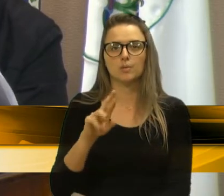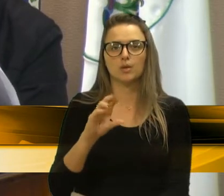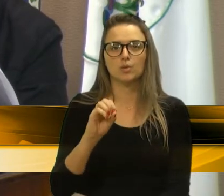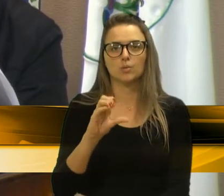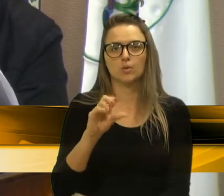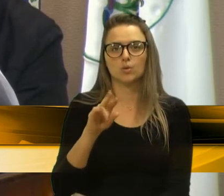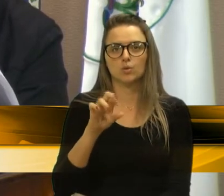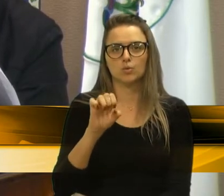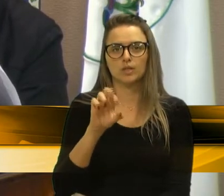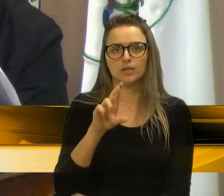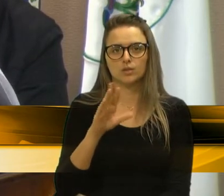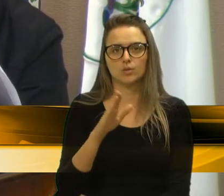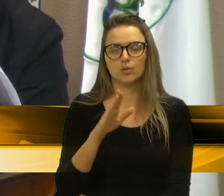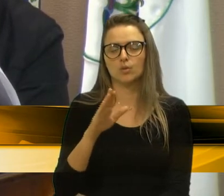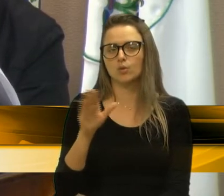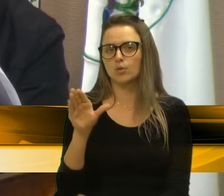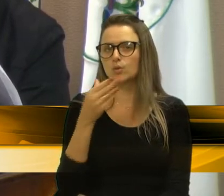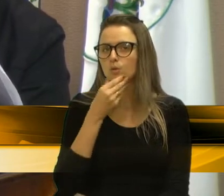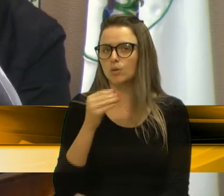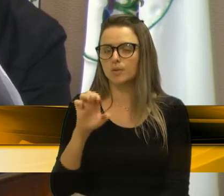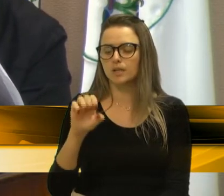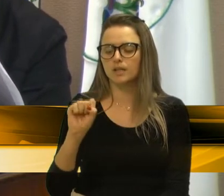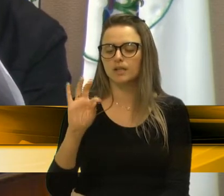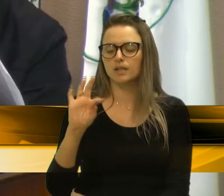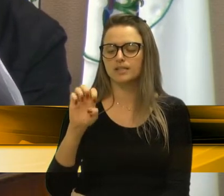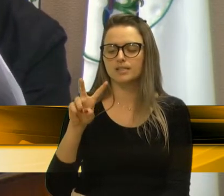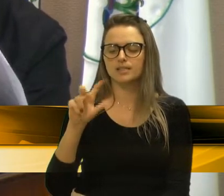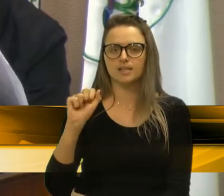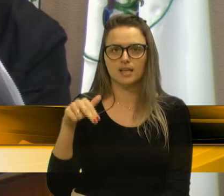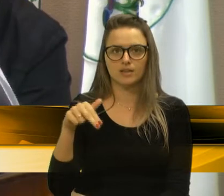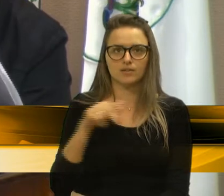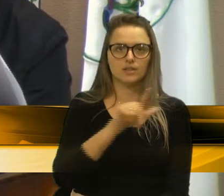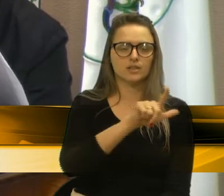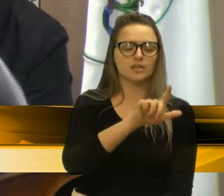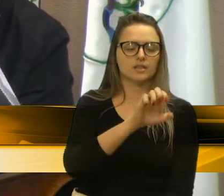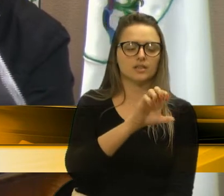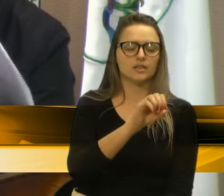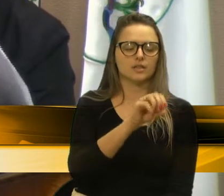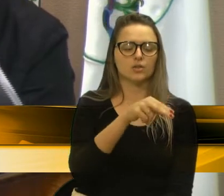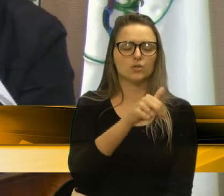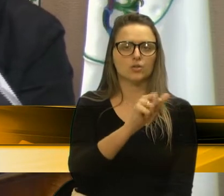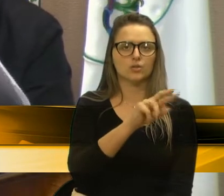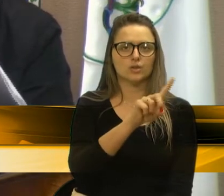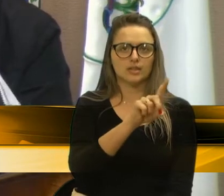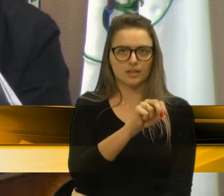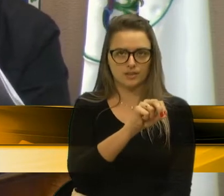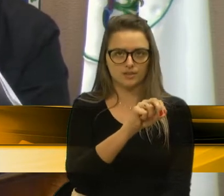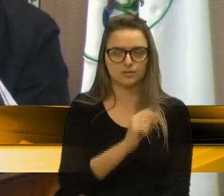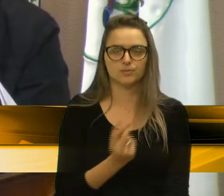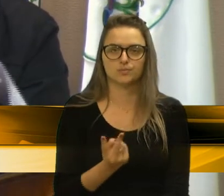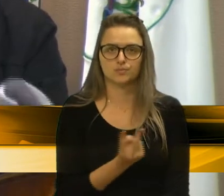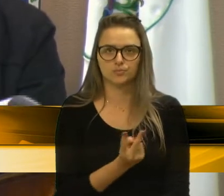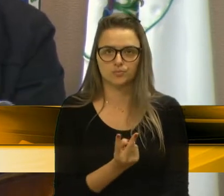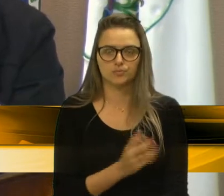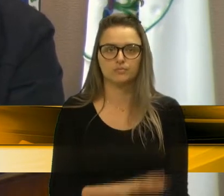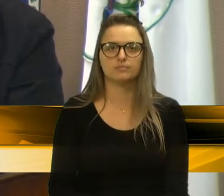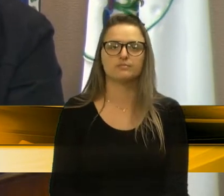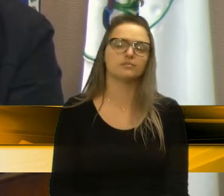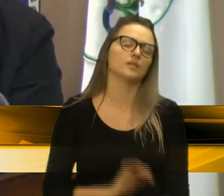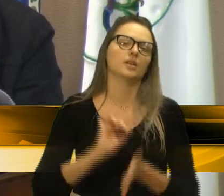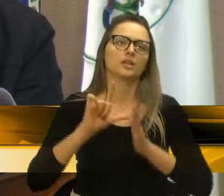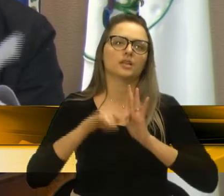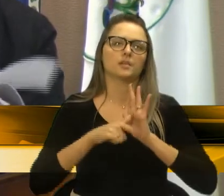Antoniassi e pelo, então, procurador do município, Leonardo de Souza. E vai, né,